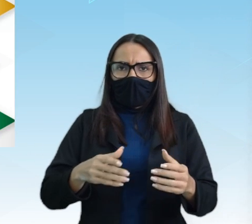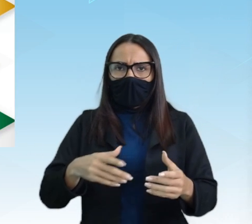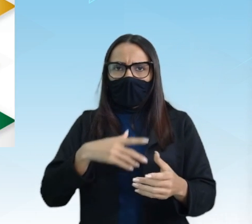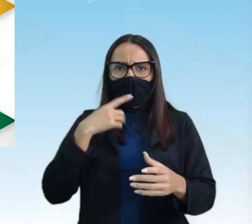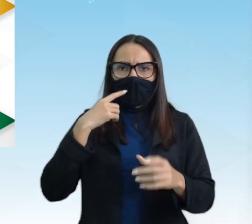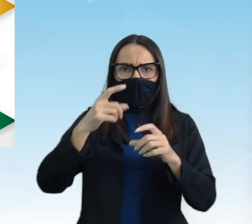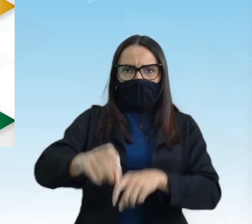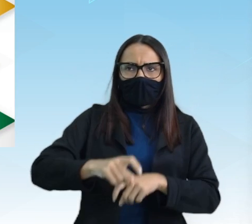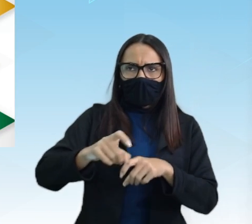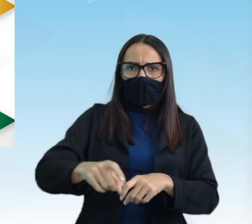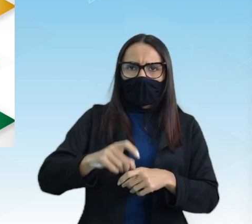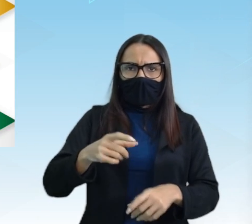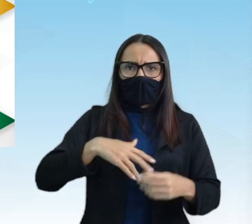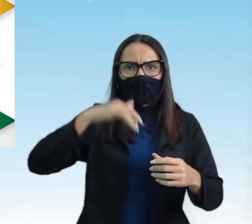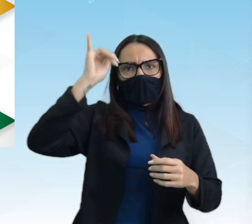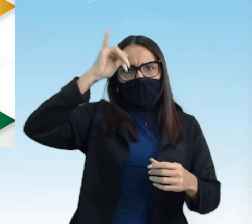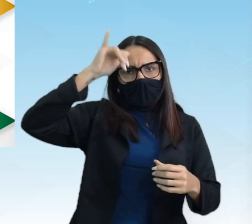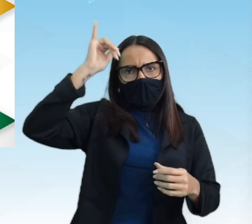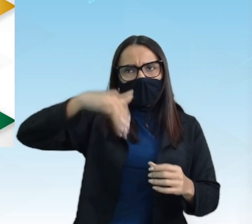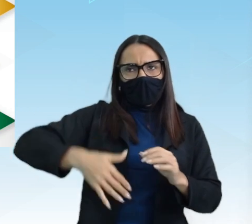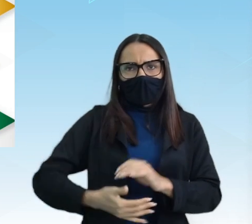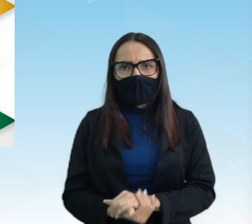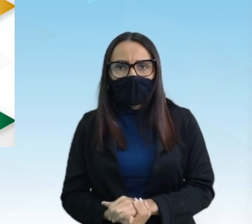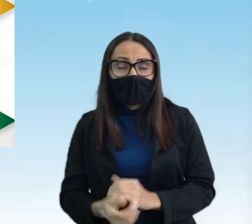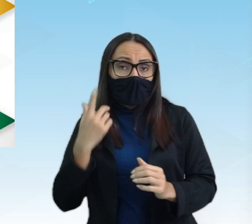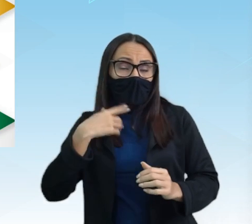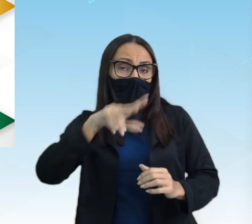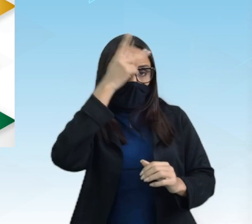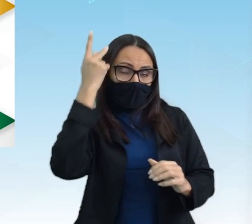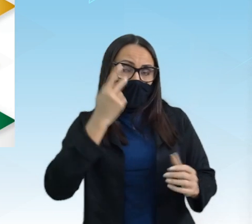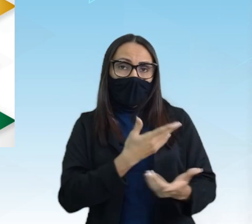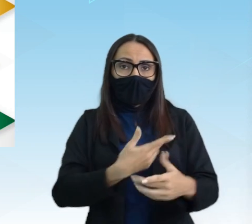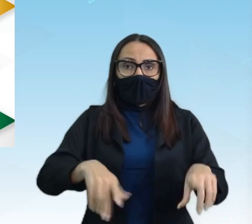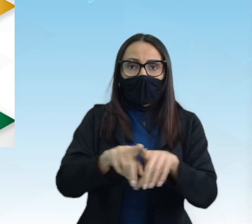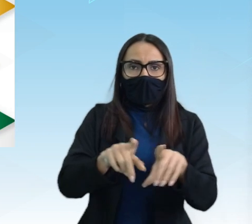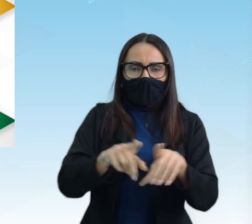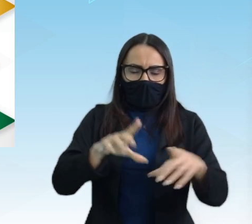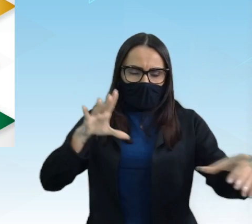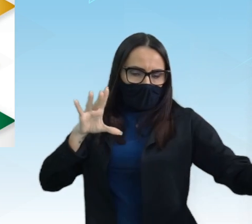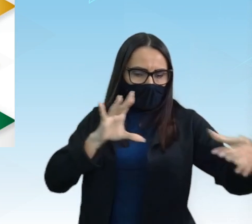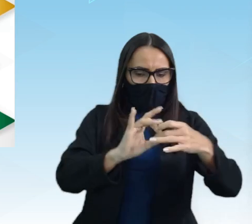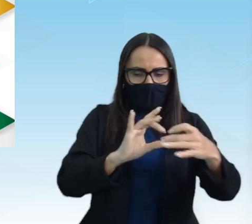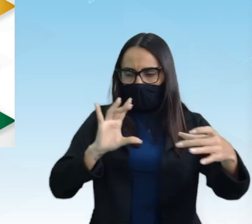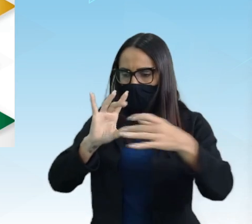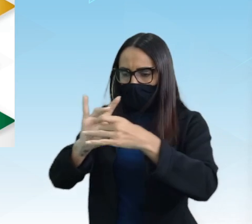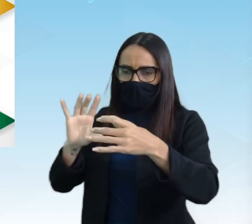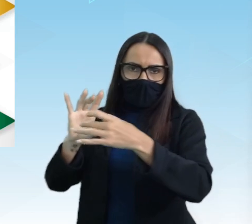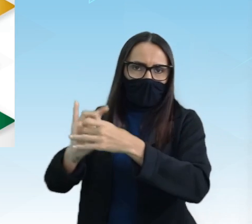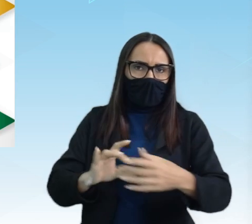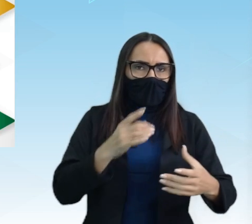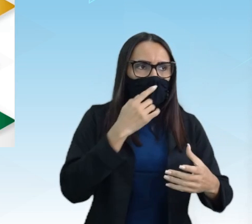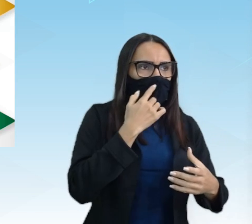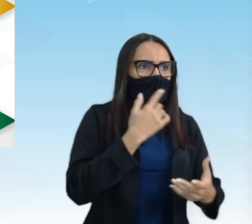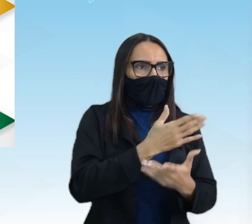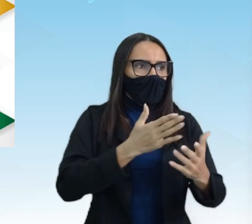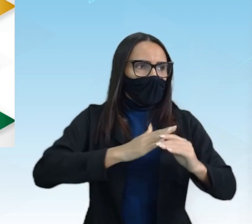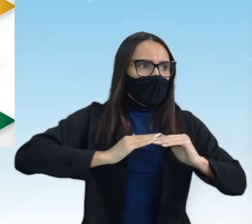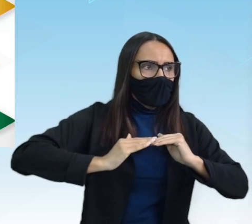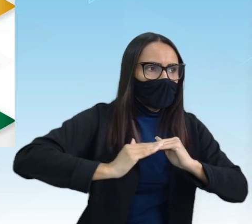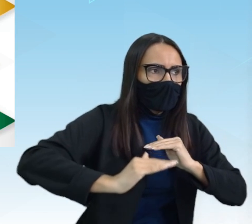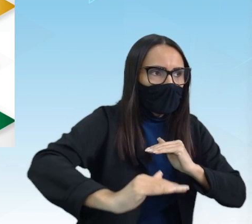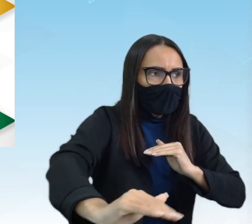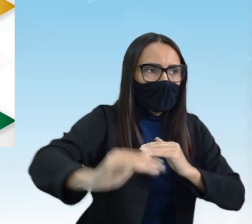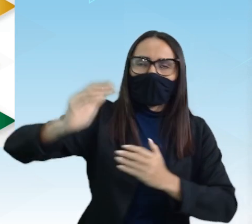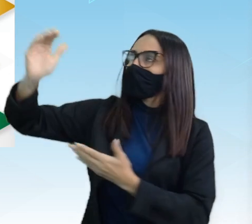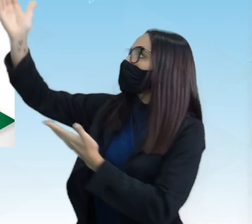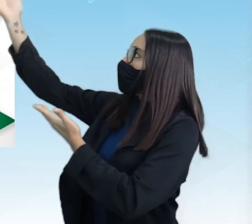por bois e a pessoa ir fazendo irrigação do arado no chão. Tá certo,